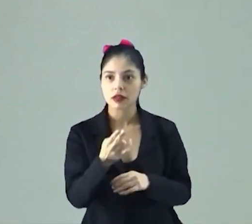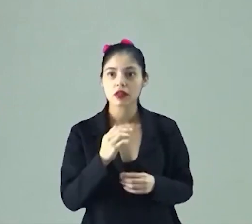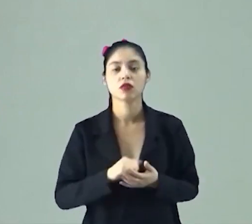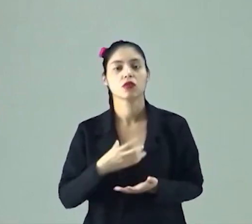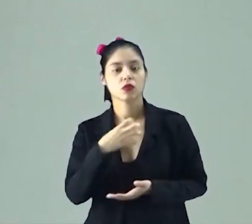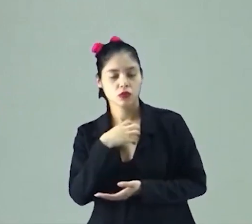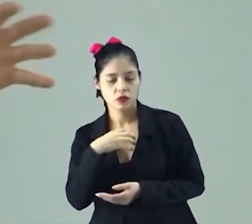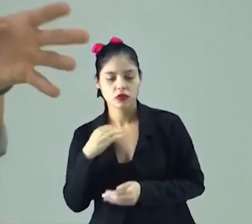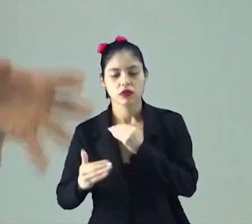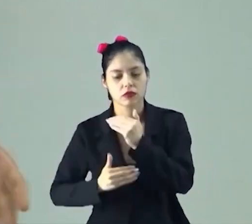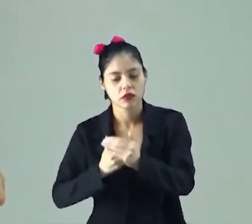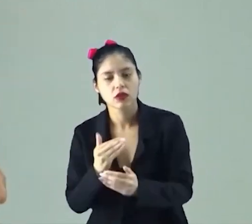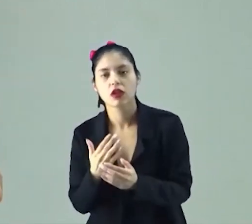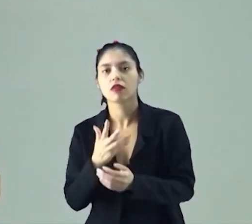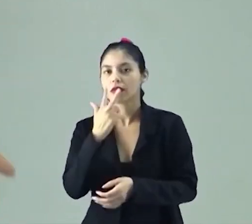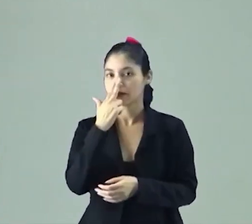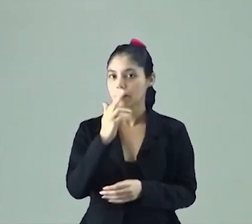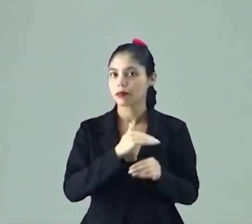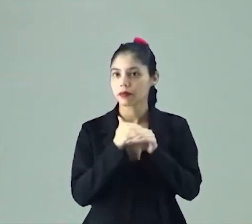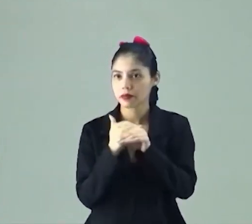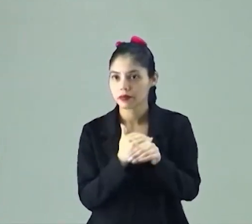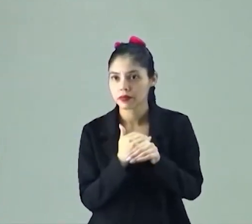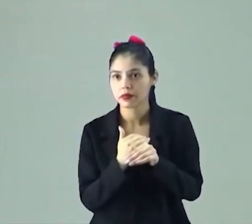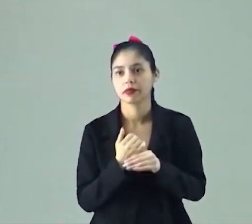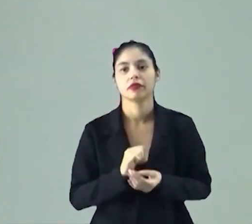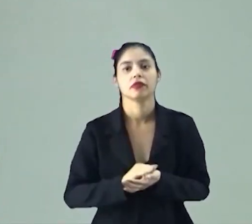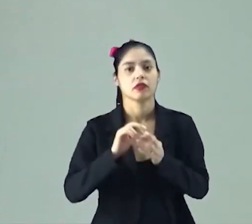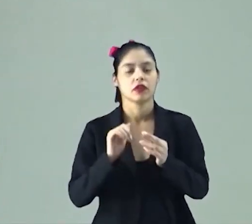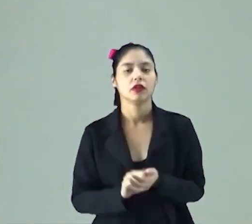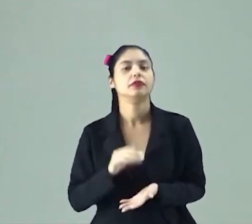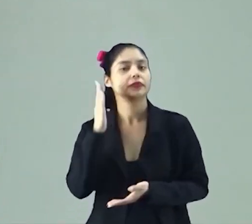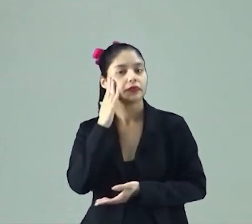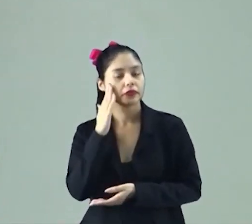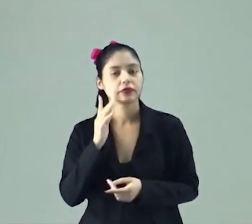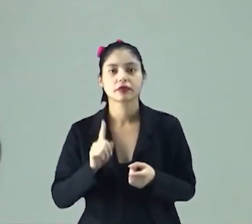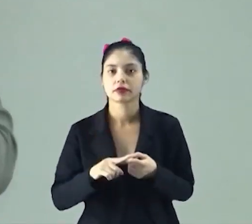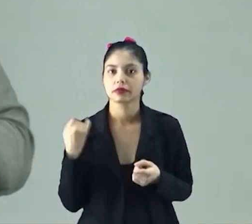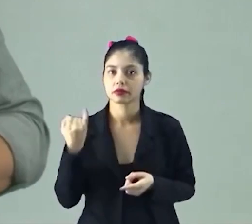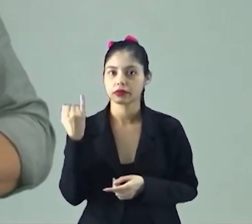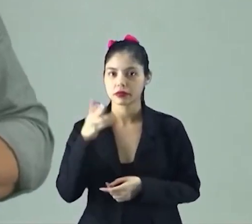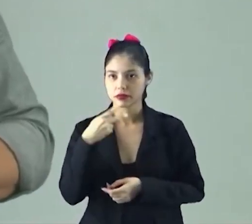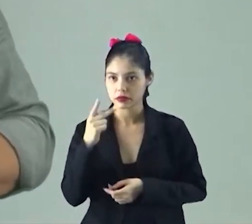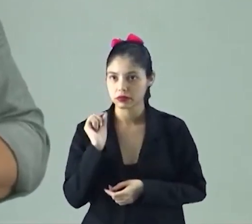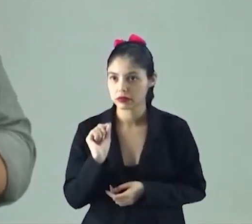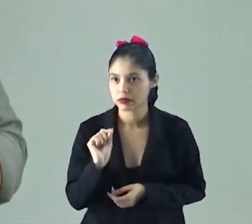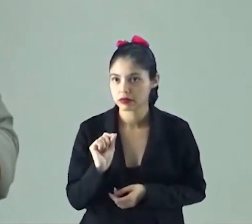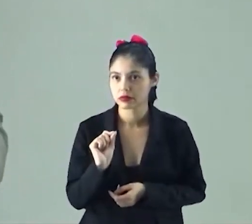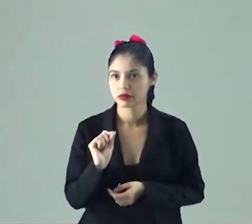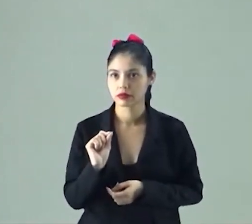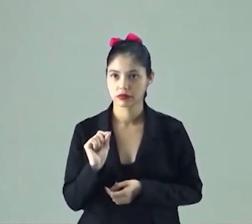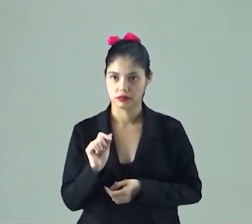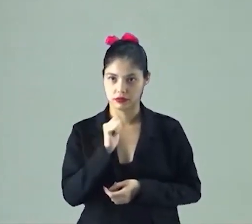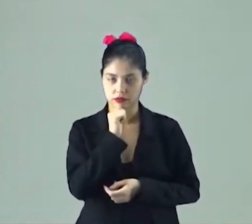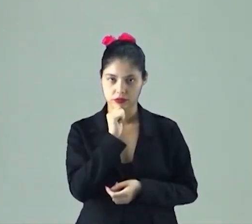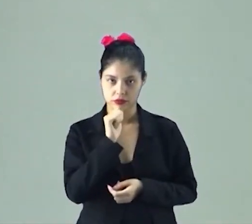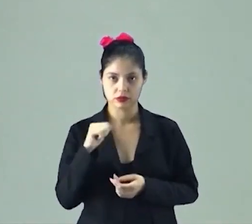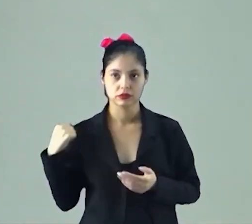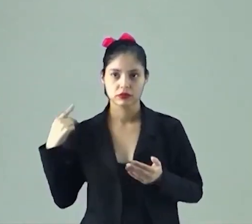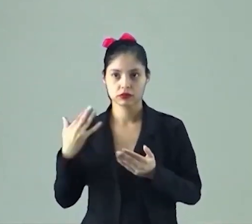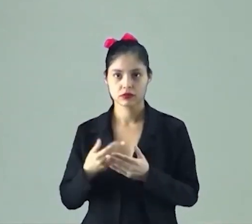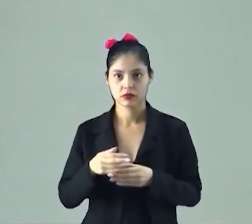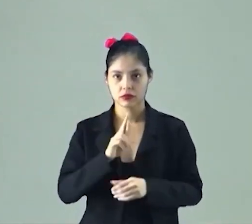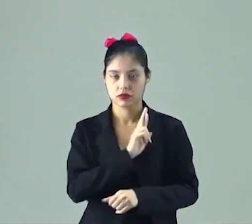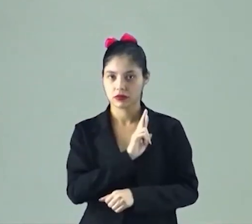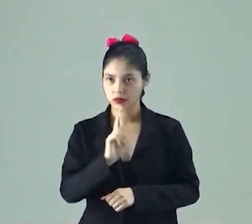tem momentos evolutivos em comum. Isso também é muito importante falar, porque isso vai para além dos seus